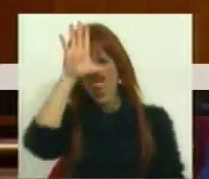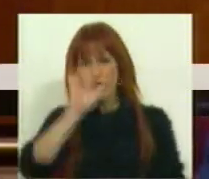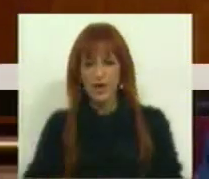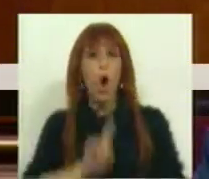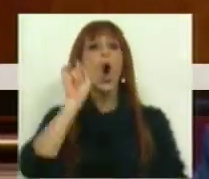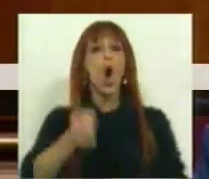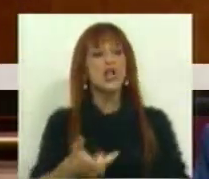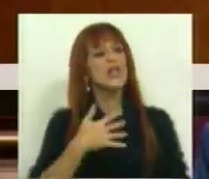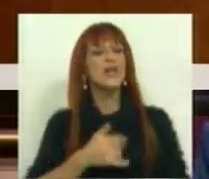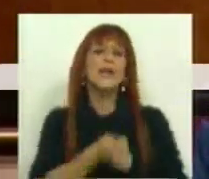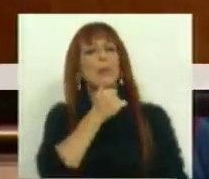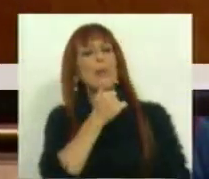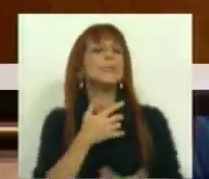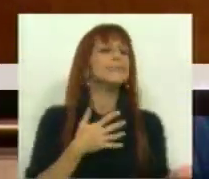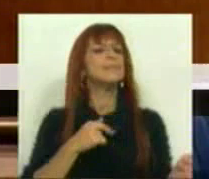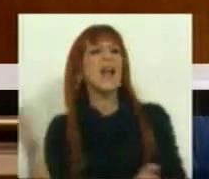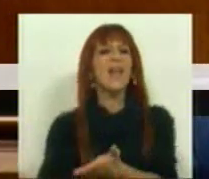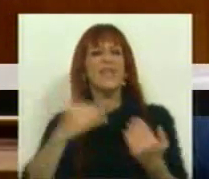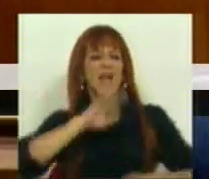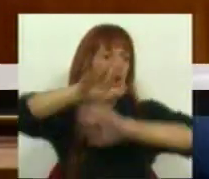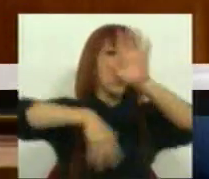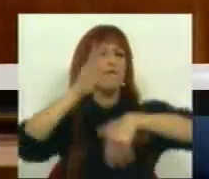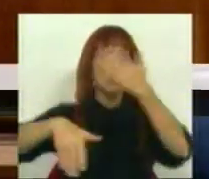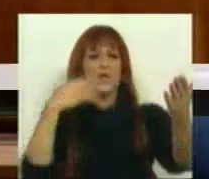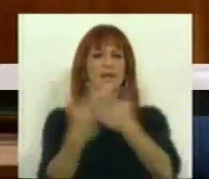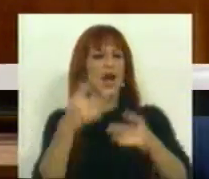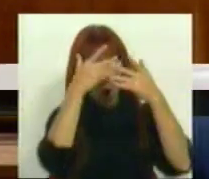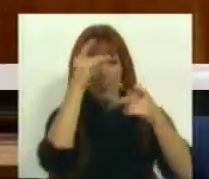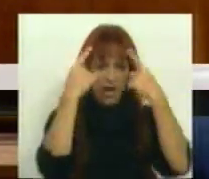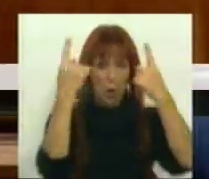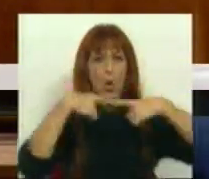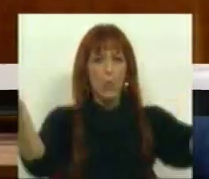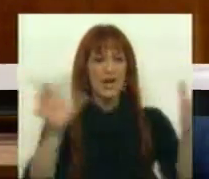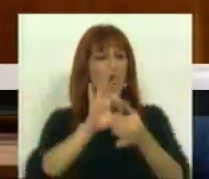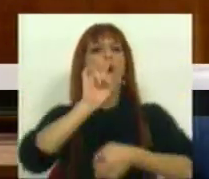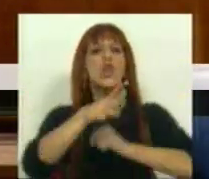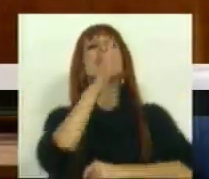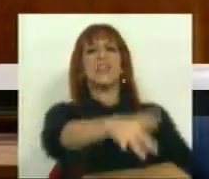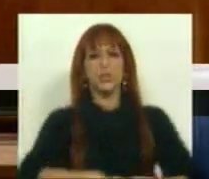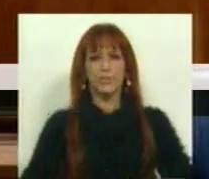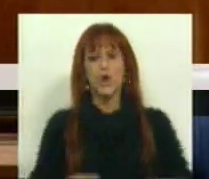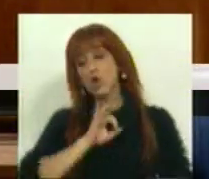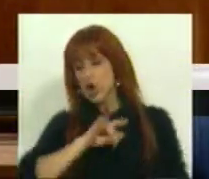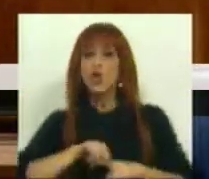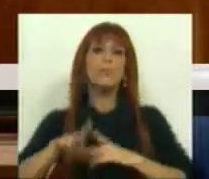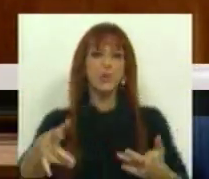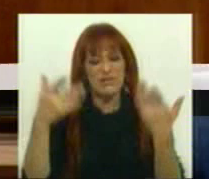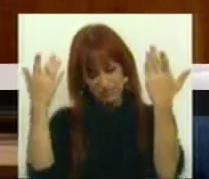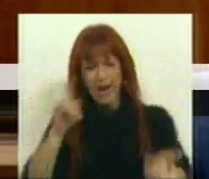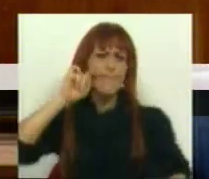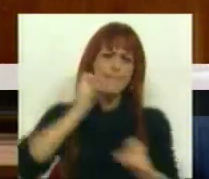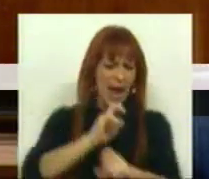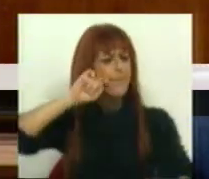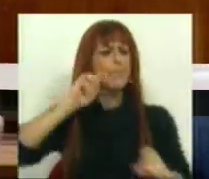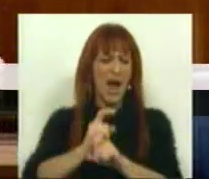Governo ou querer deliberadamente trazer confusão para a opinião pública sobre aquilo que é dito. E o Sr. Deputado está a